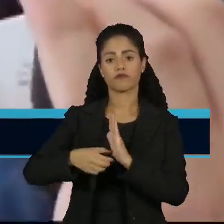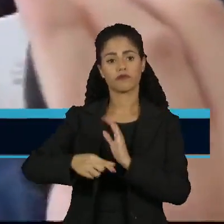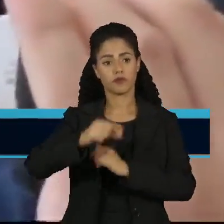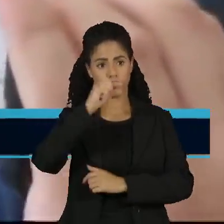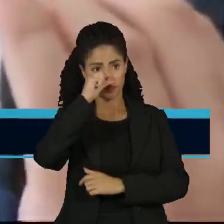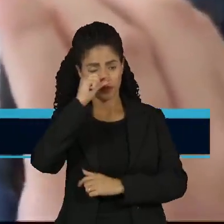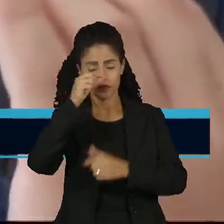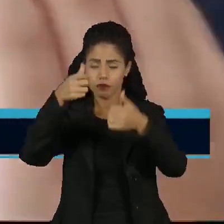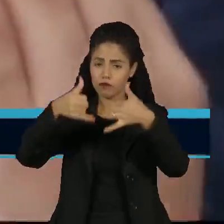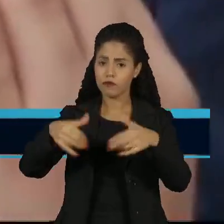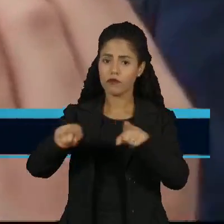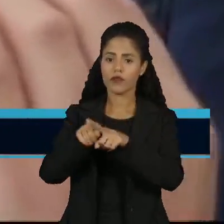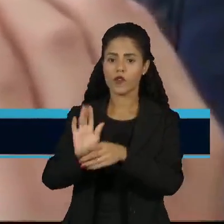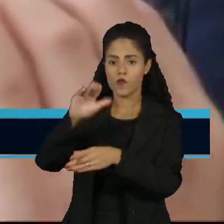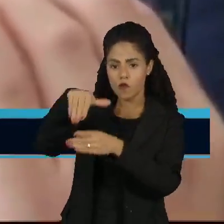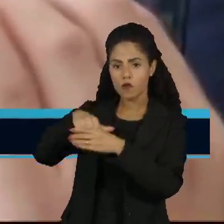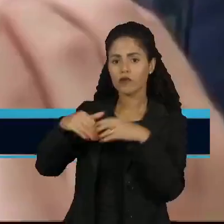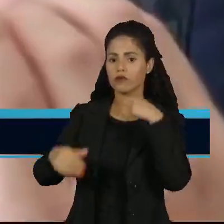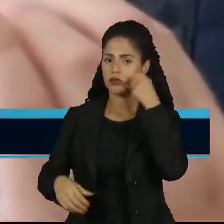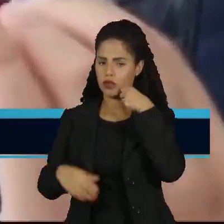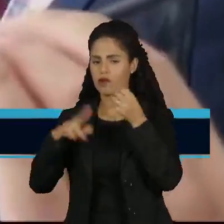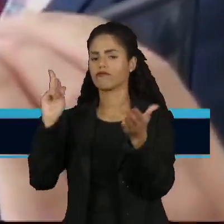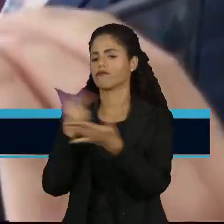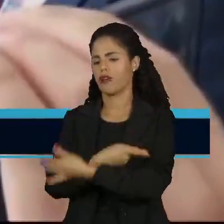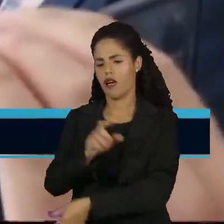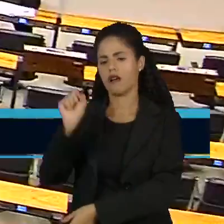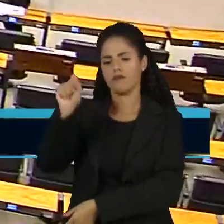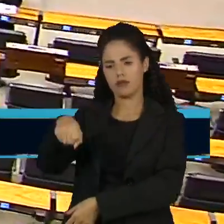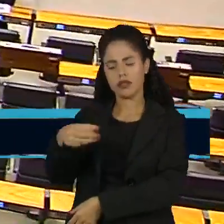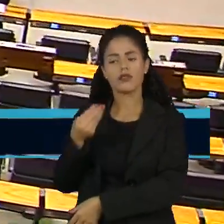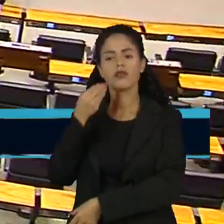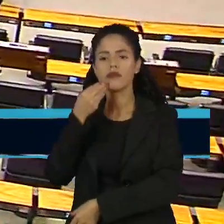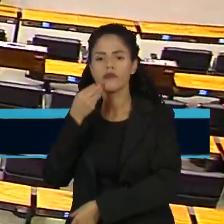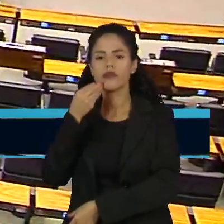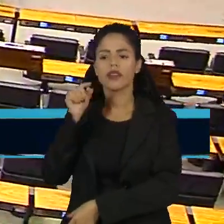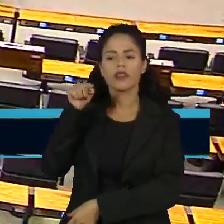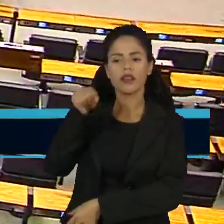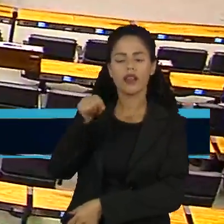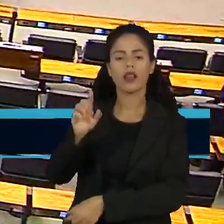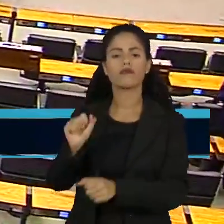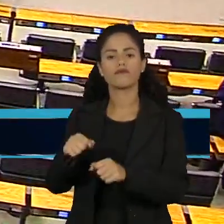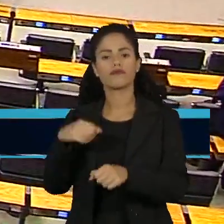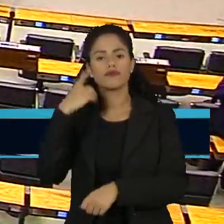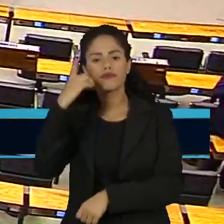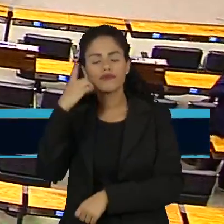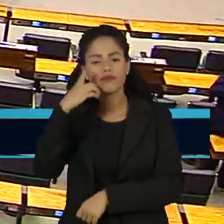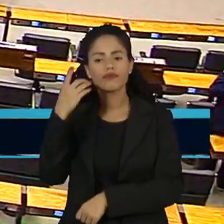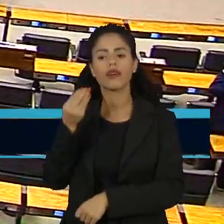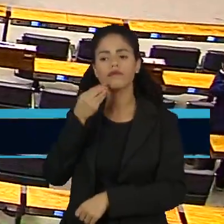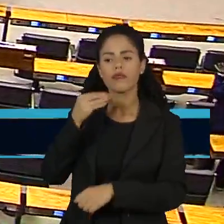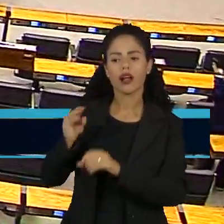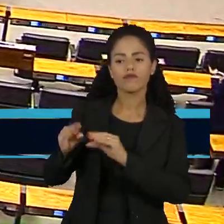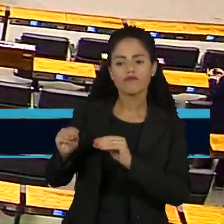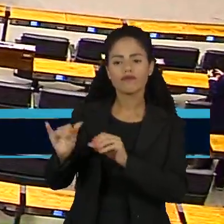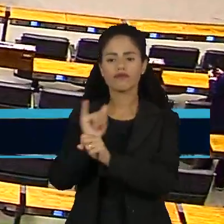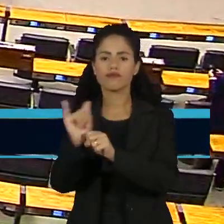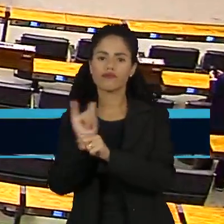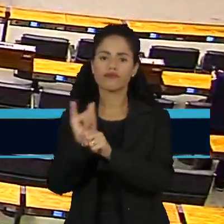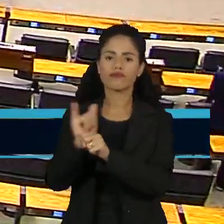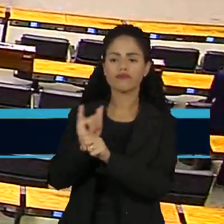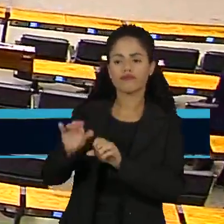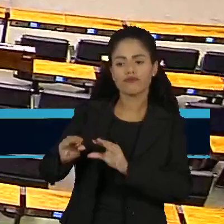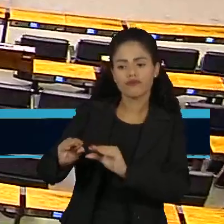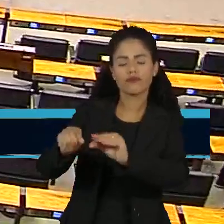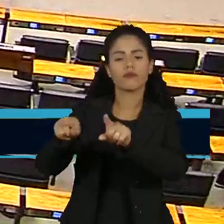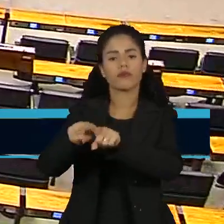Hoffmann, alegou que o voto do senador foi um erro e que vai tentar, na Câmara dos Deputados, fazer as articulações necessárias para